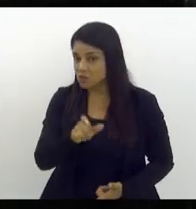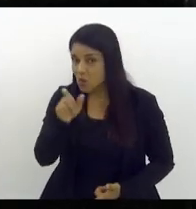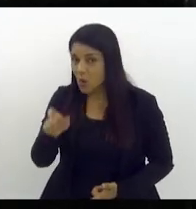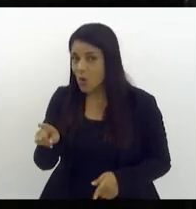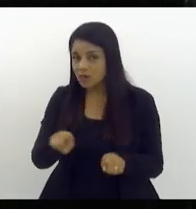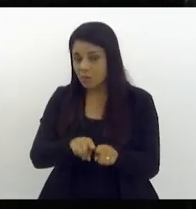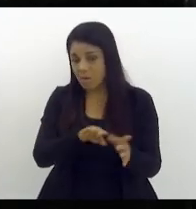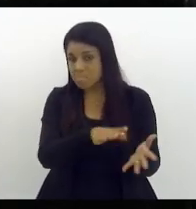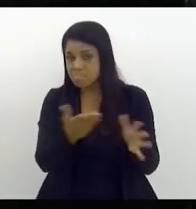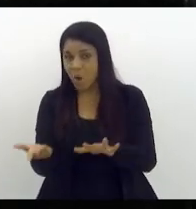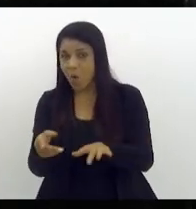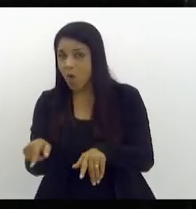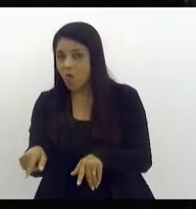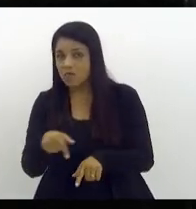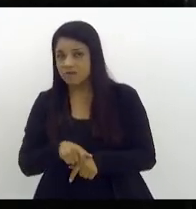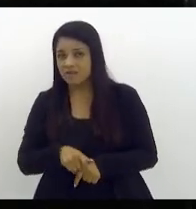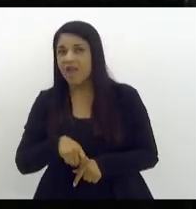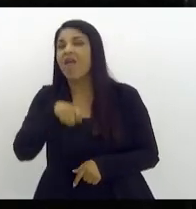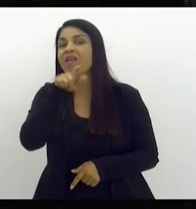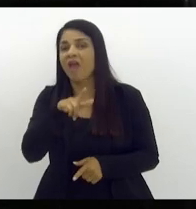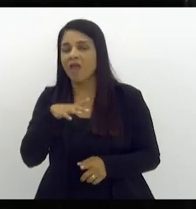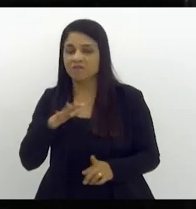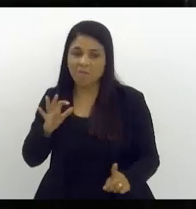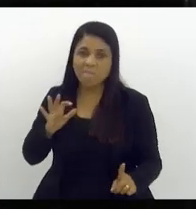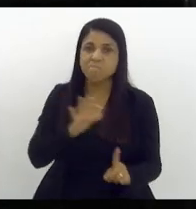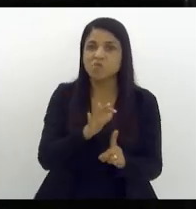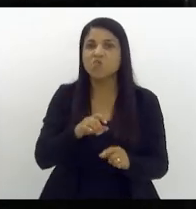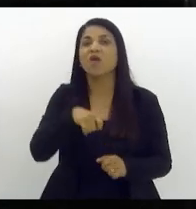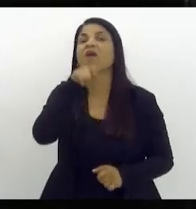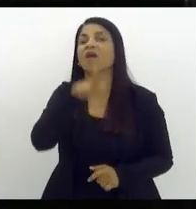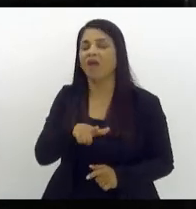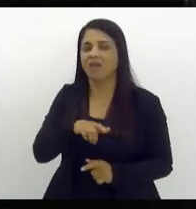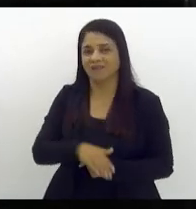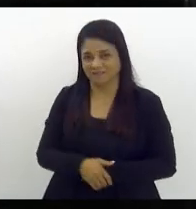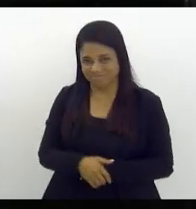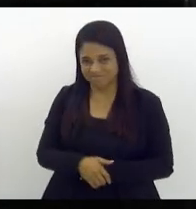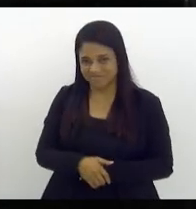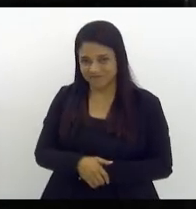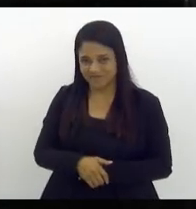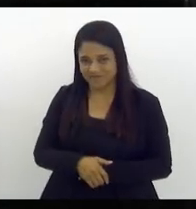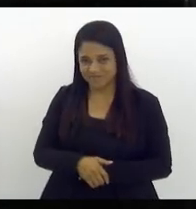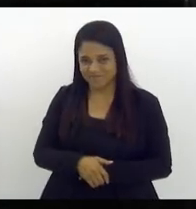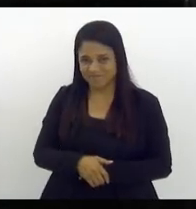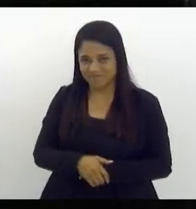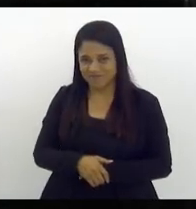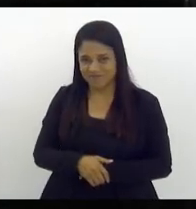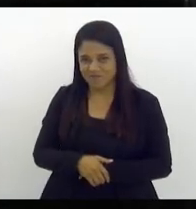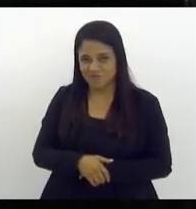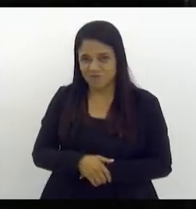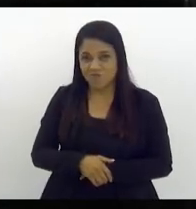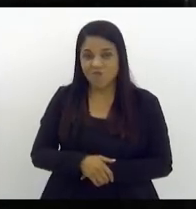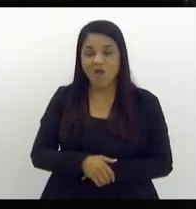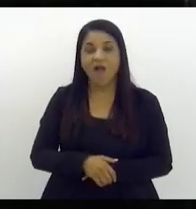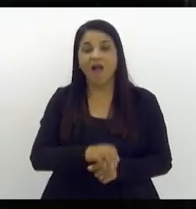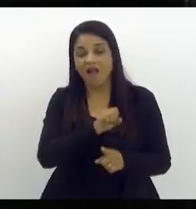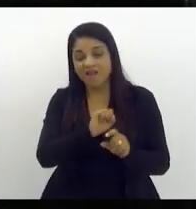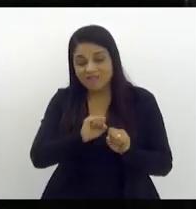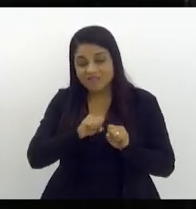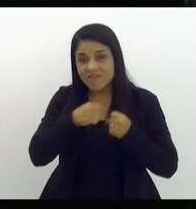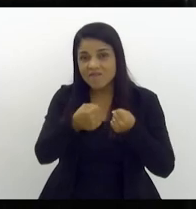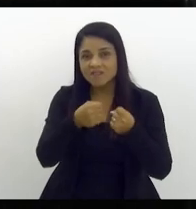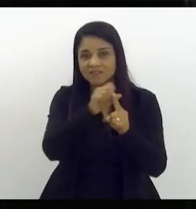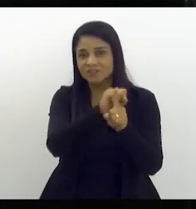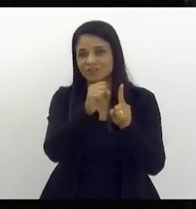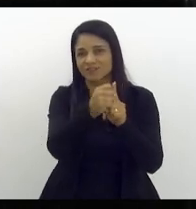infelizmente, quem sempre é massacrado é aquele que é o último, a última barreira que defende a sociedade, é